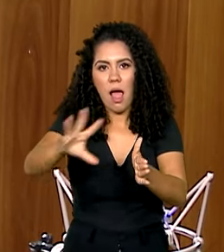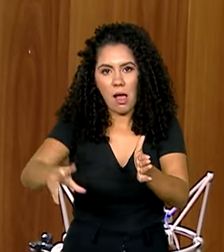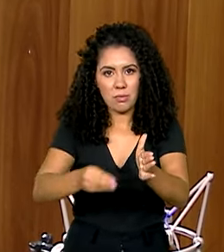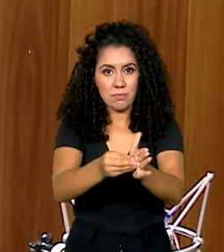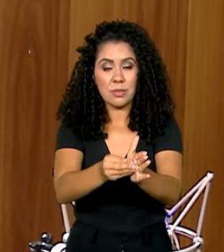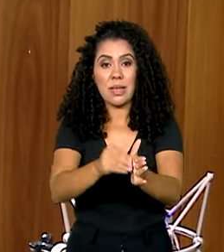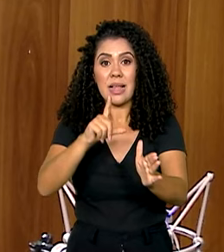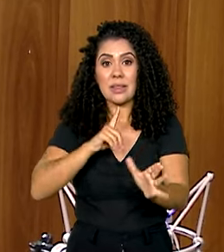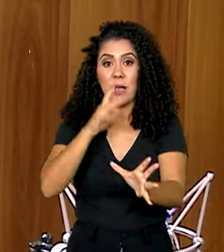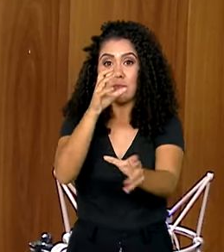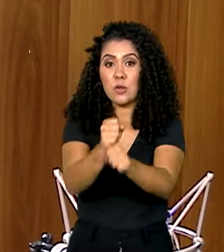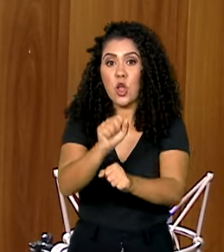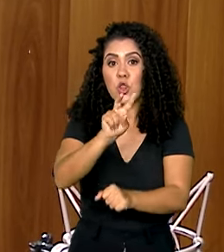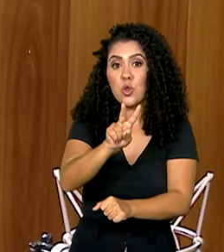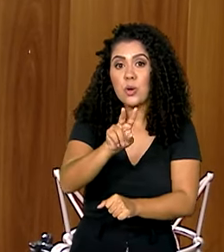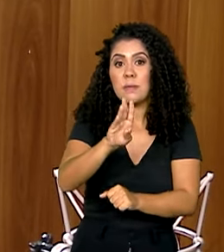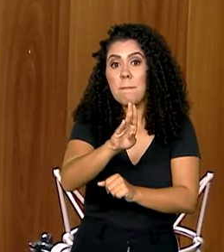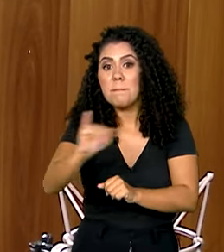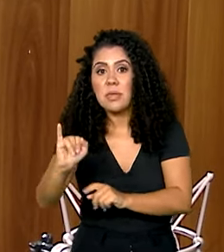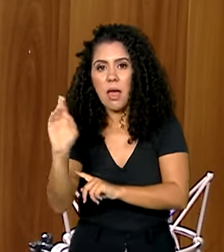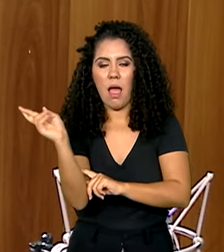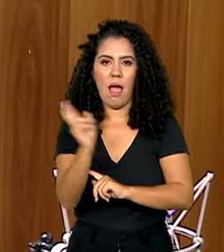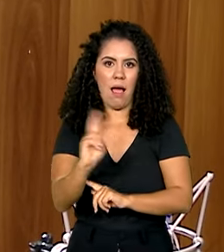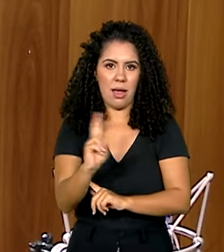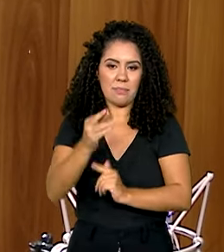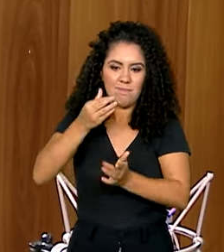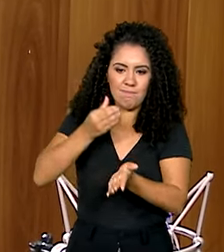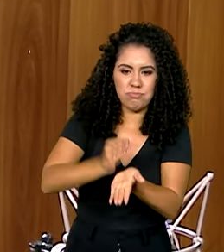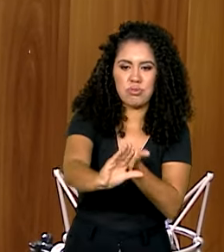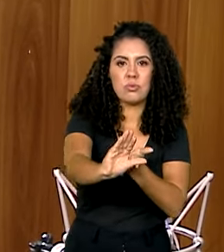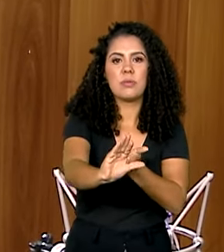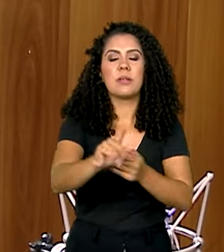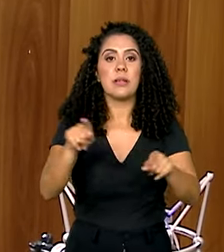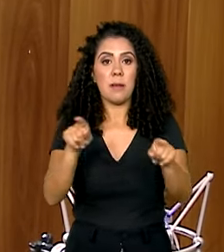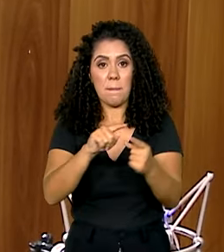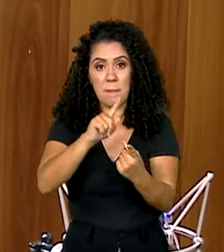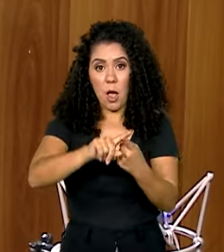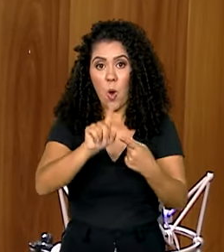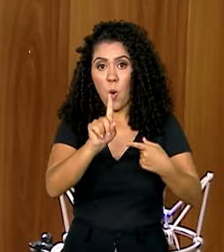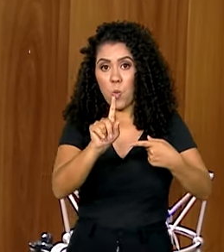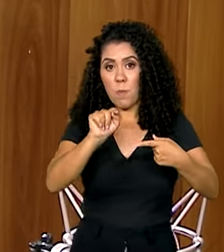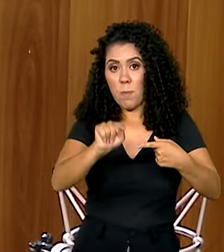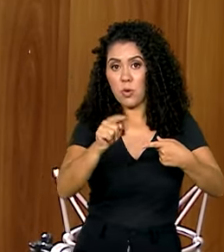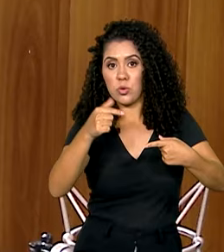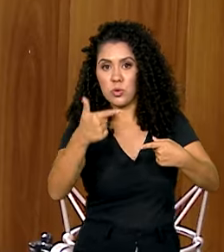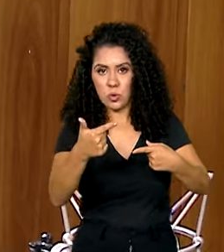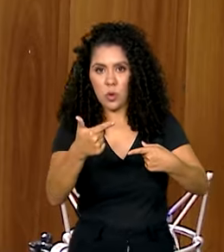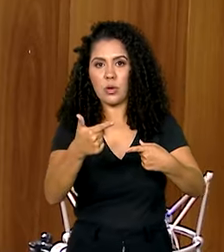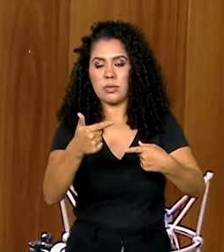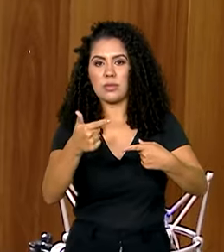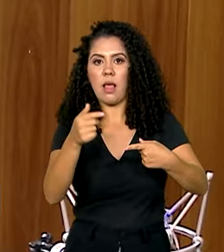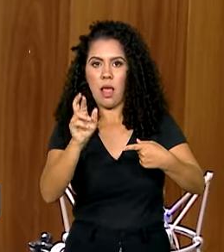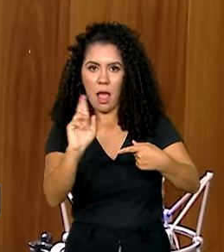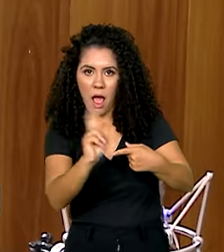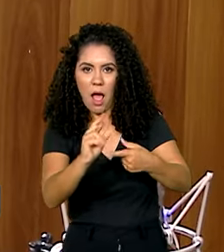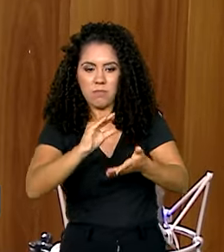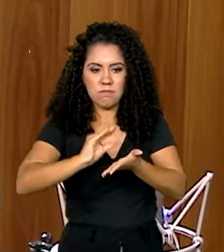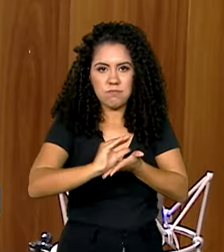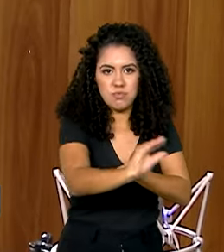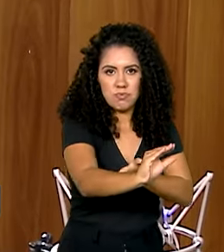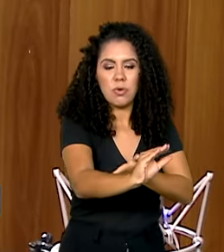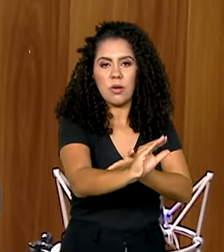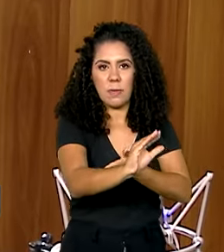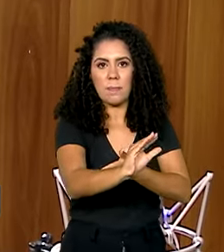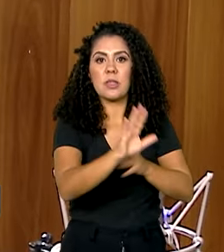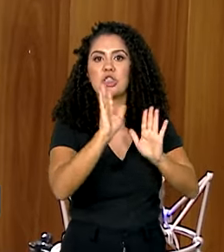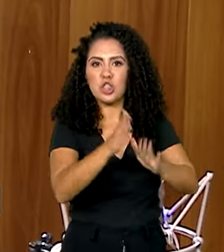2 bilhões de reais, serão 1,2 bilhão de reais do Fundo Amazônia, já aprovados pelo